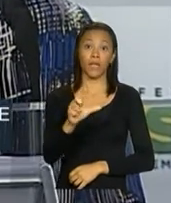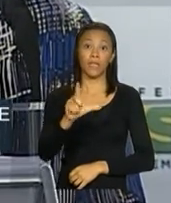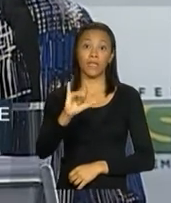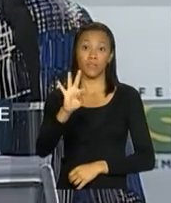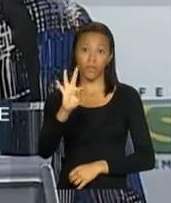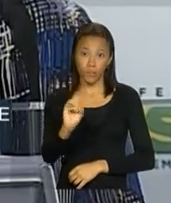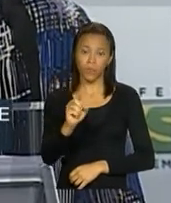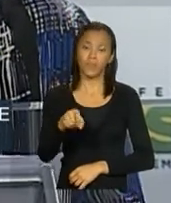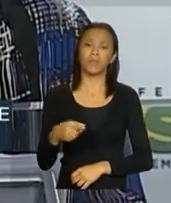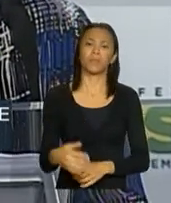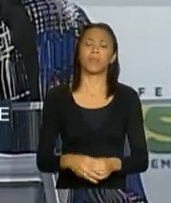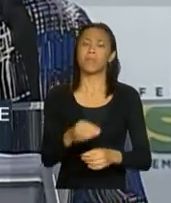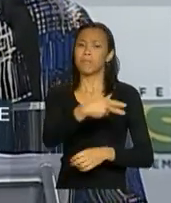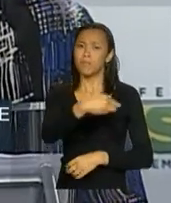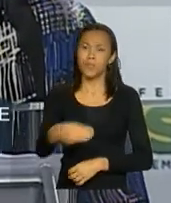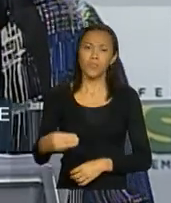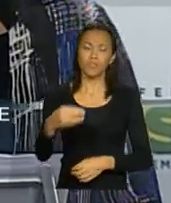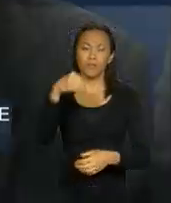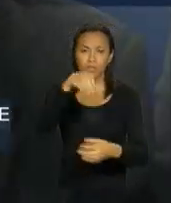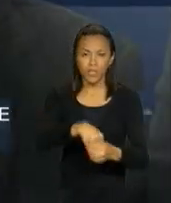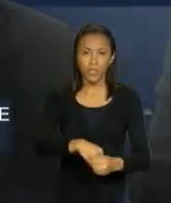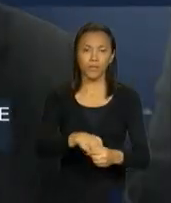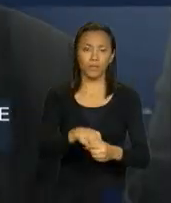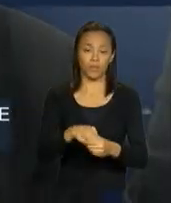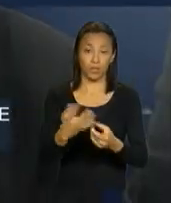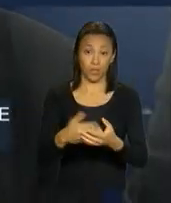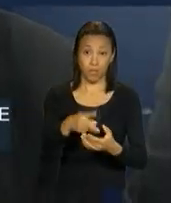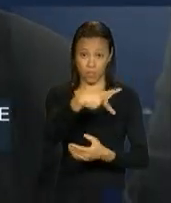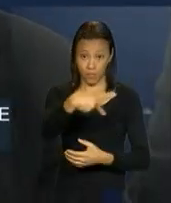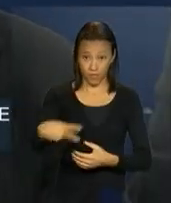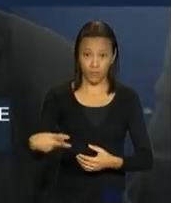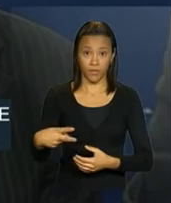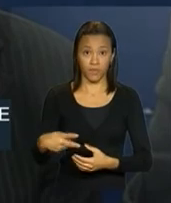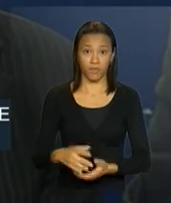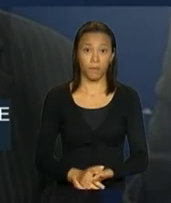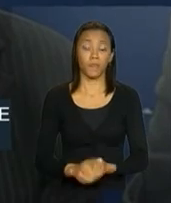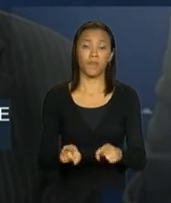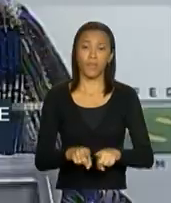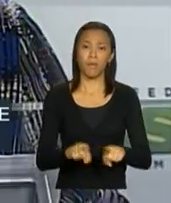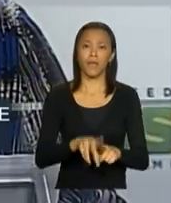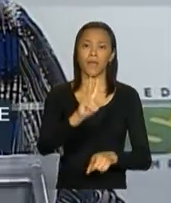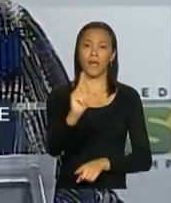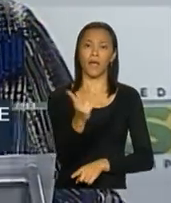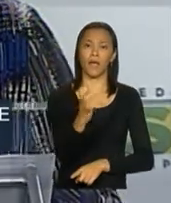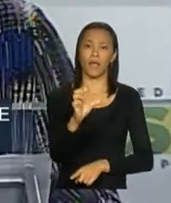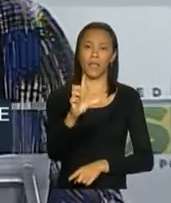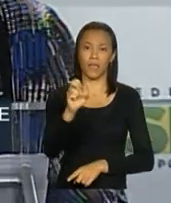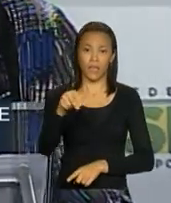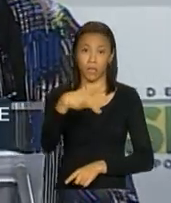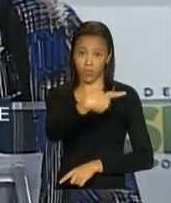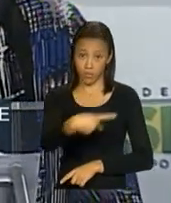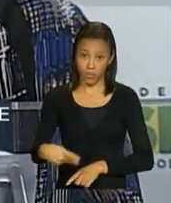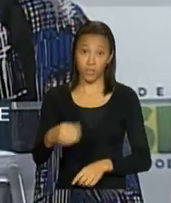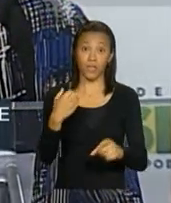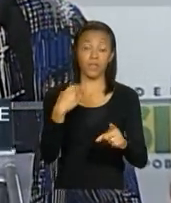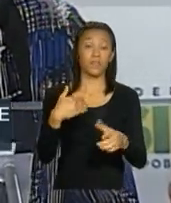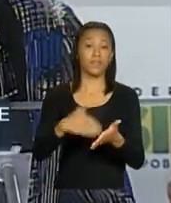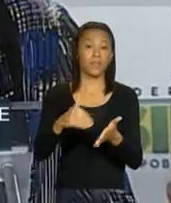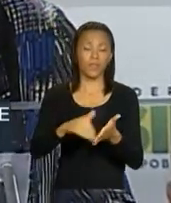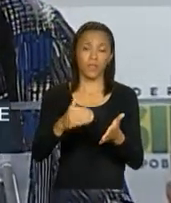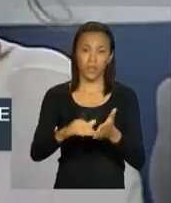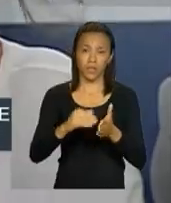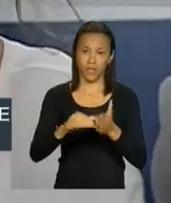o ministro do gabinete de segurança institucional da presidência da república a ministra Helena Chagas da secretaria